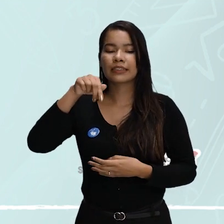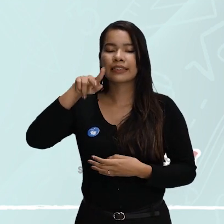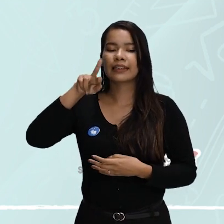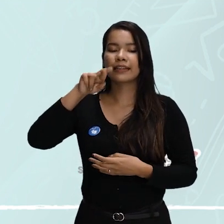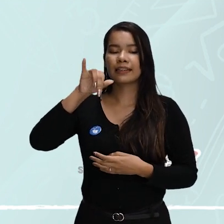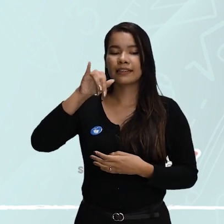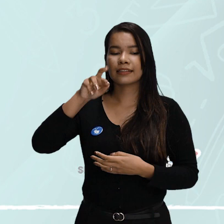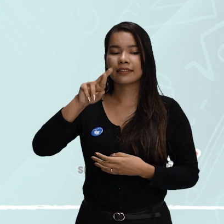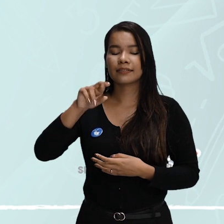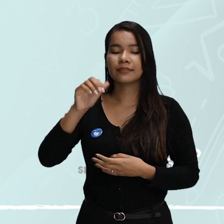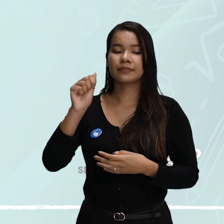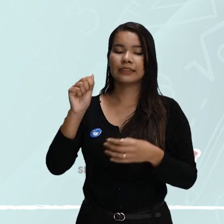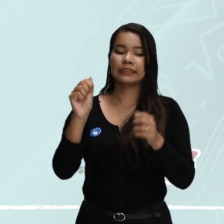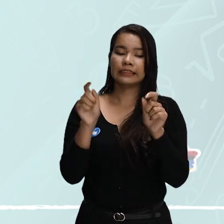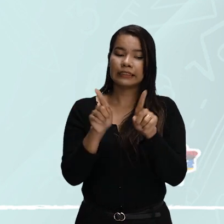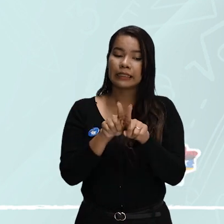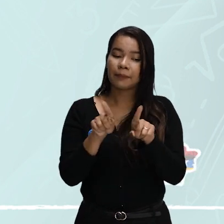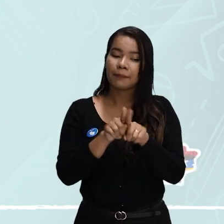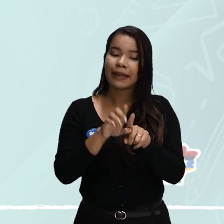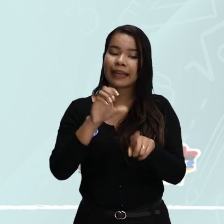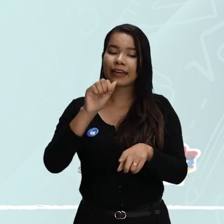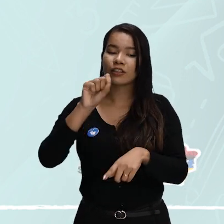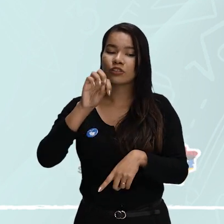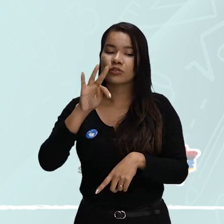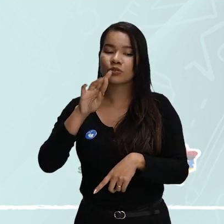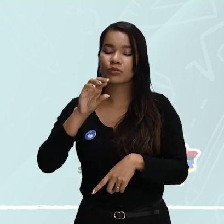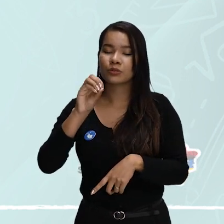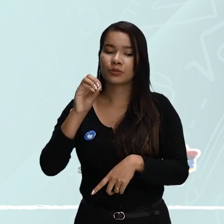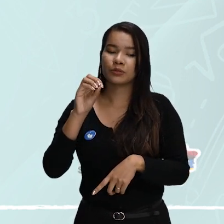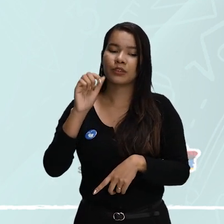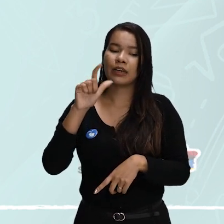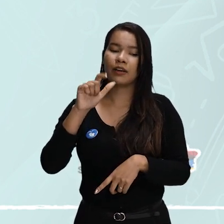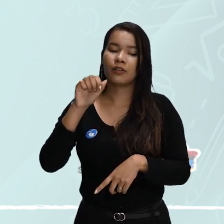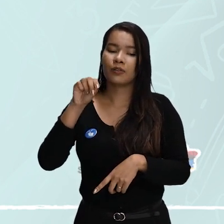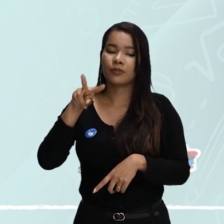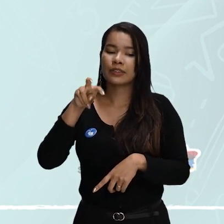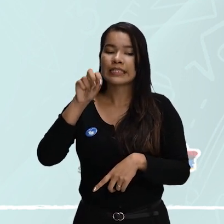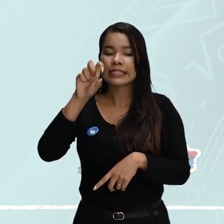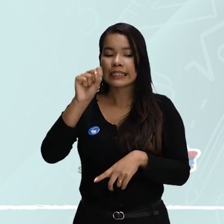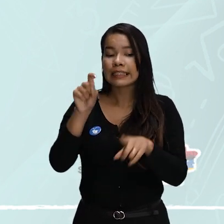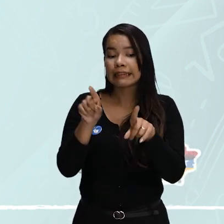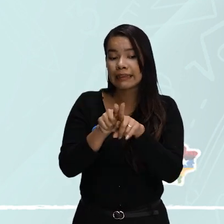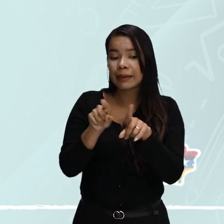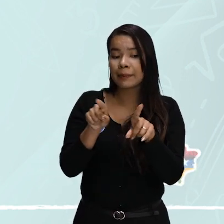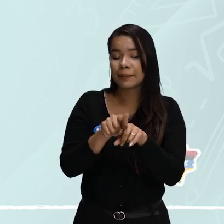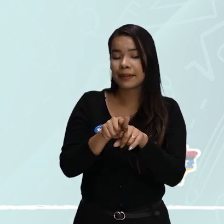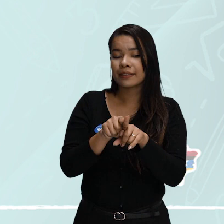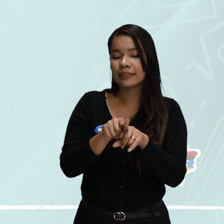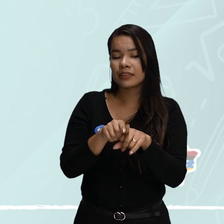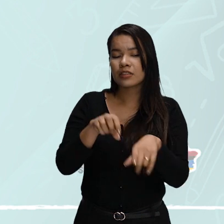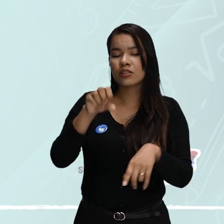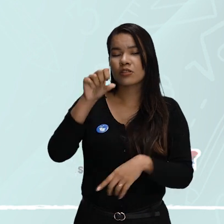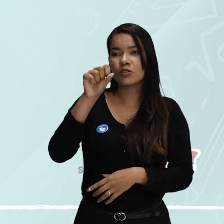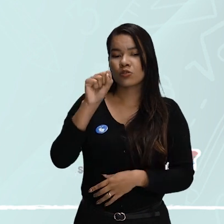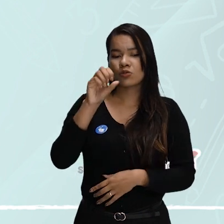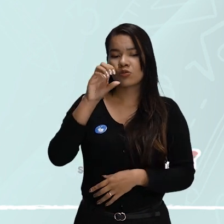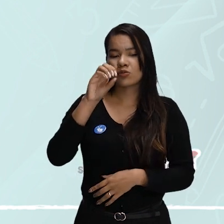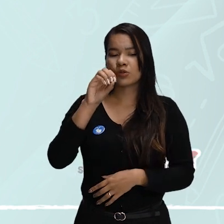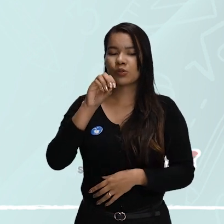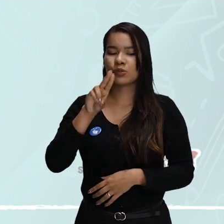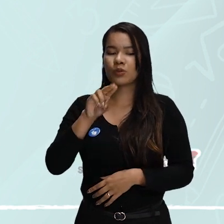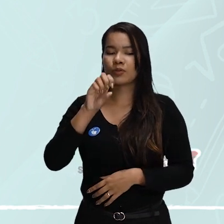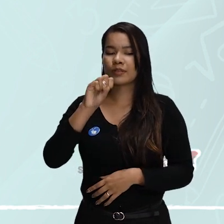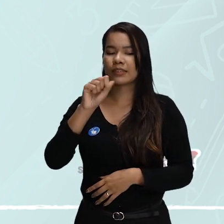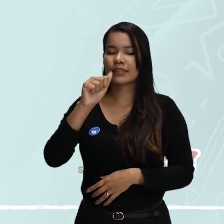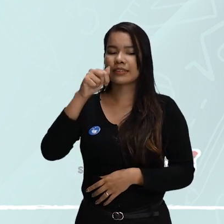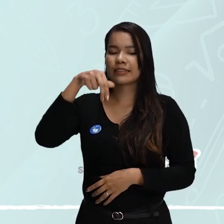Castro Alves, poeta dos escravos, Tobias Barreto e também, não menos importante, a gente vai falar dele,